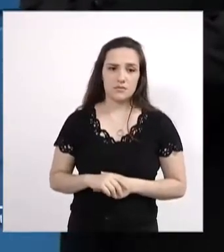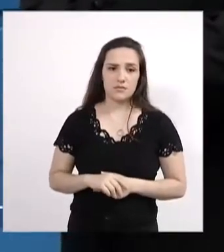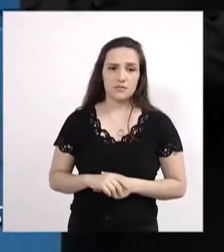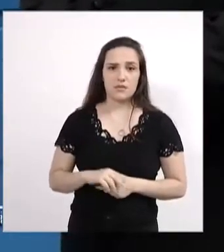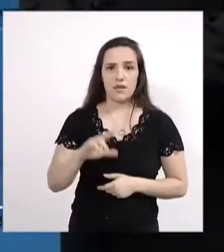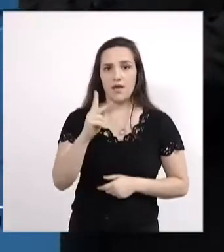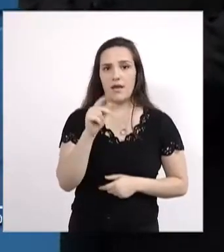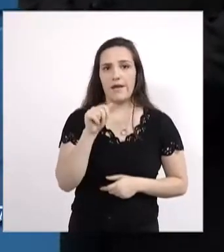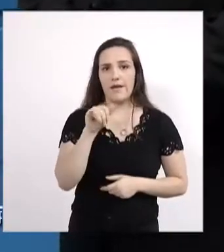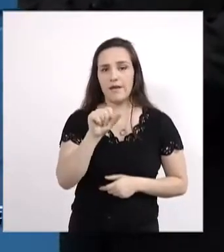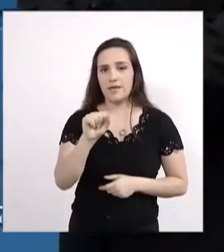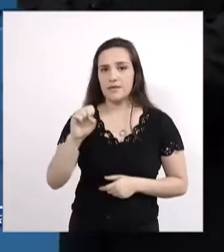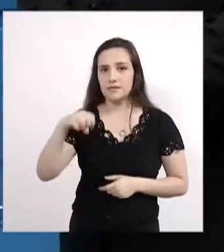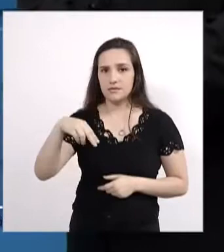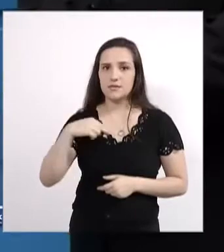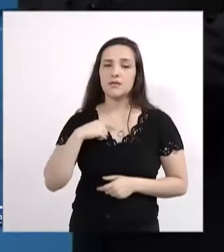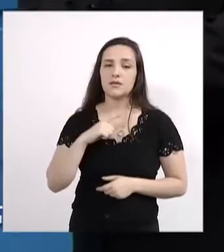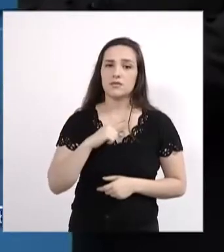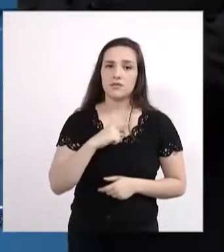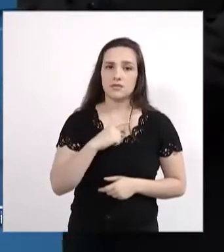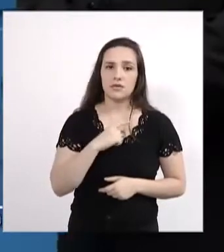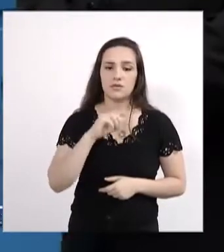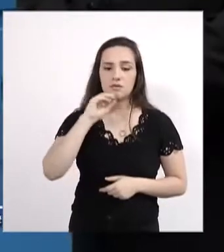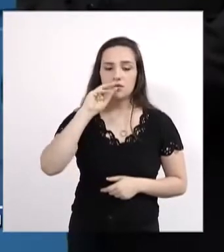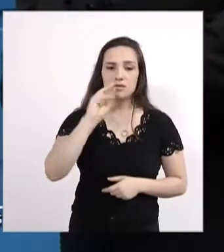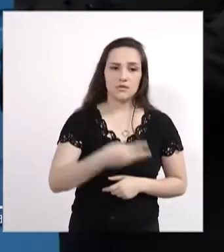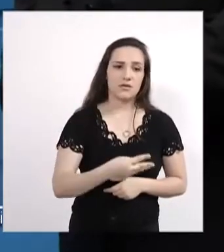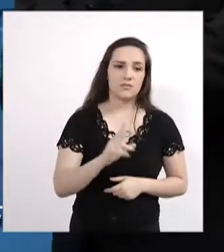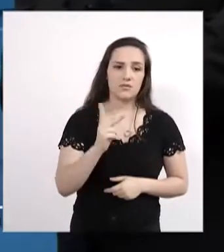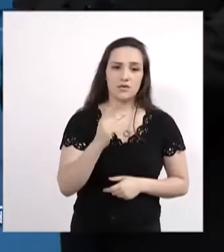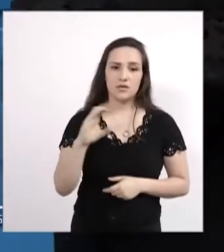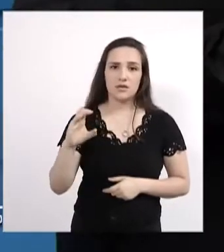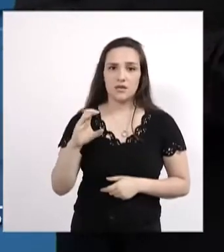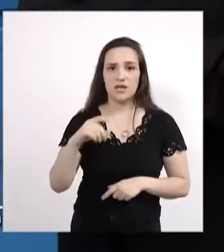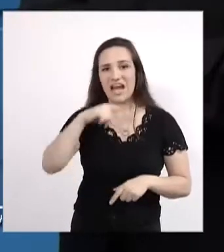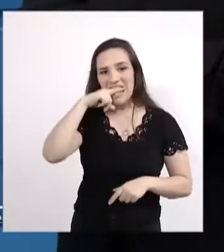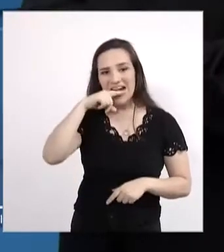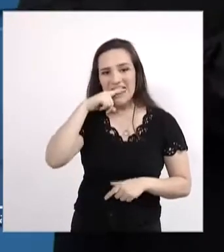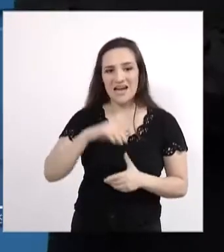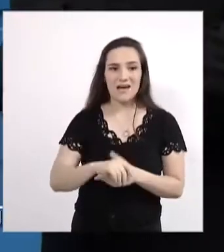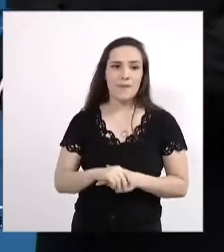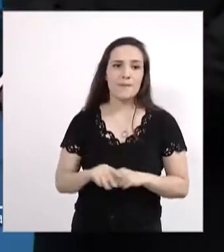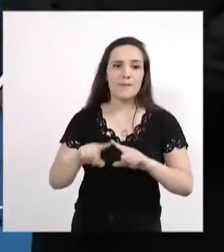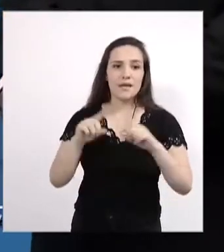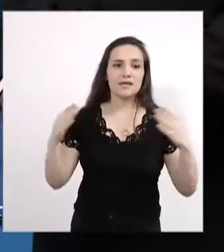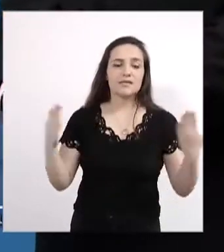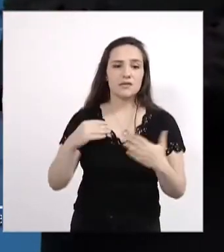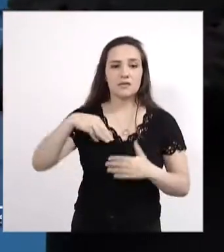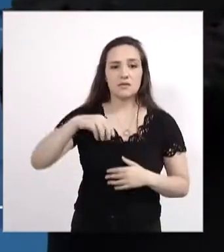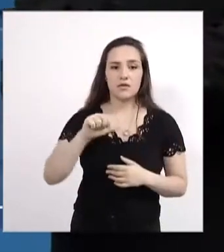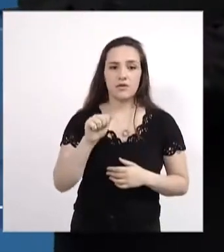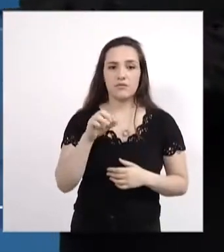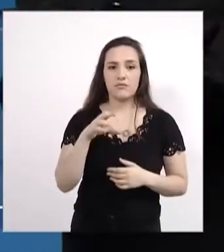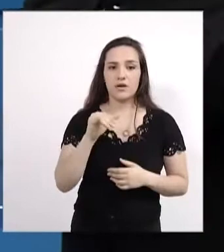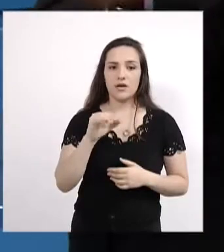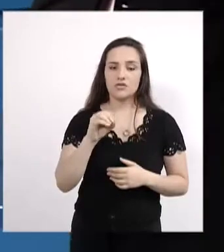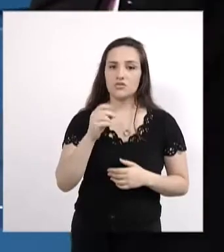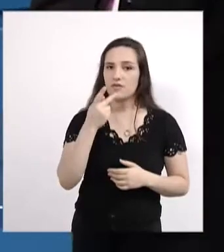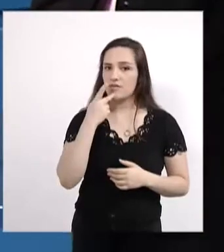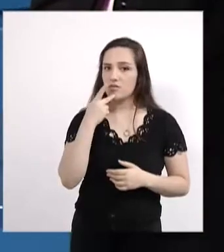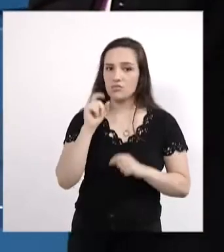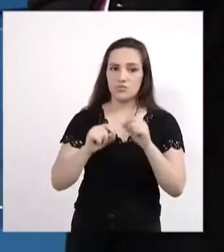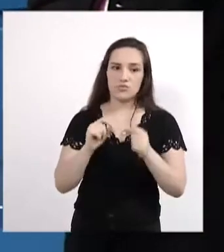de cana. Aquele Márcio Meira assinou um TAC com o Ministério Público. Fiquei 3 anos